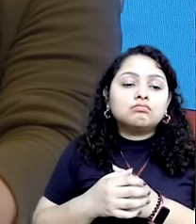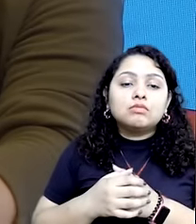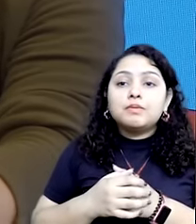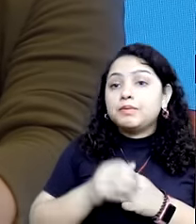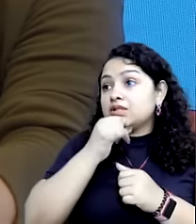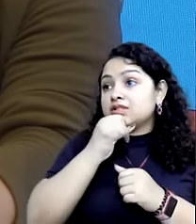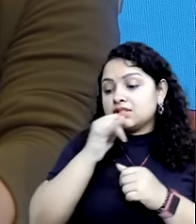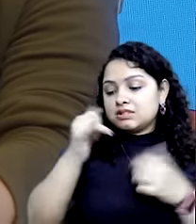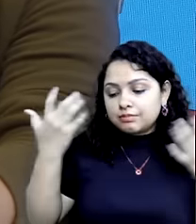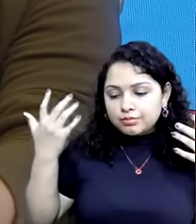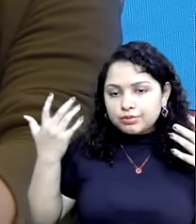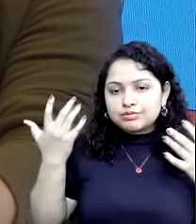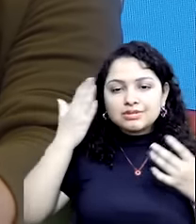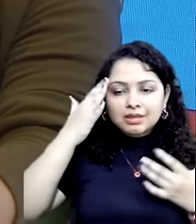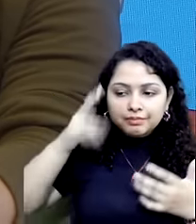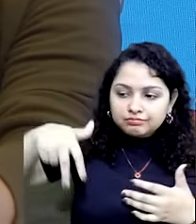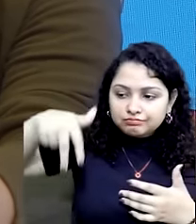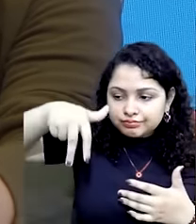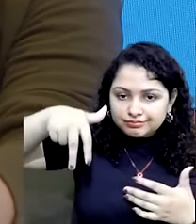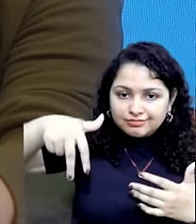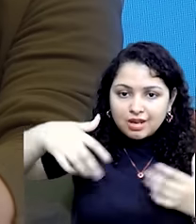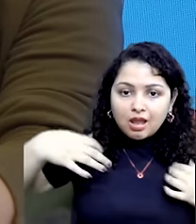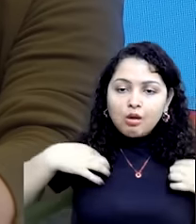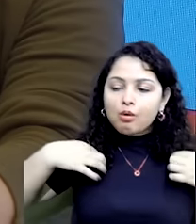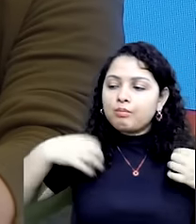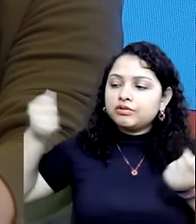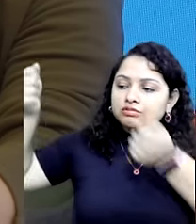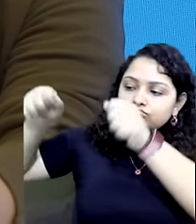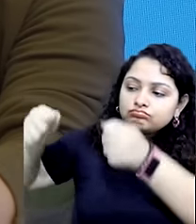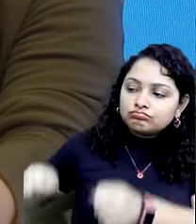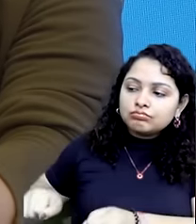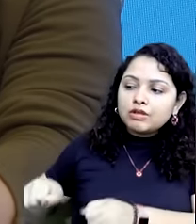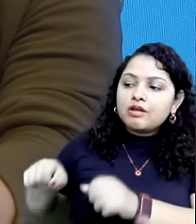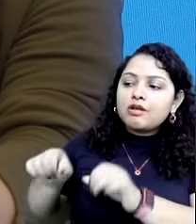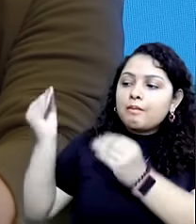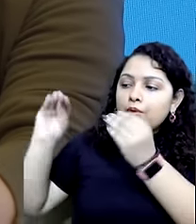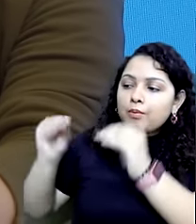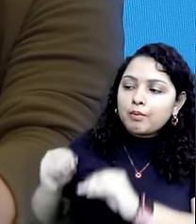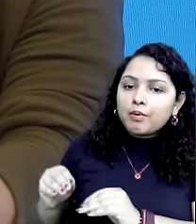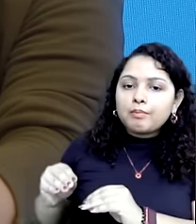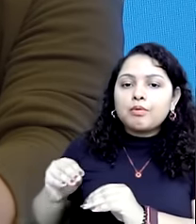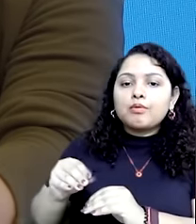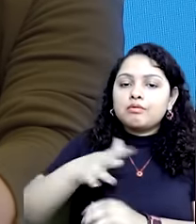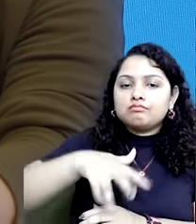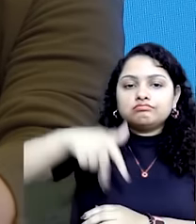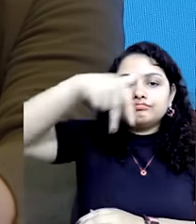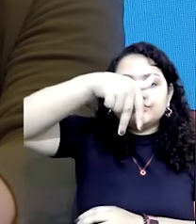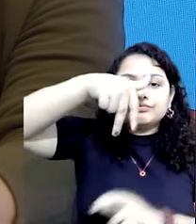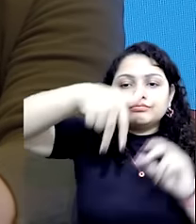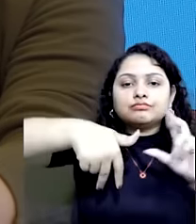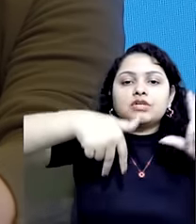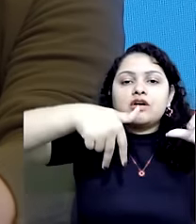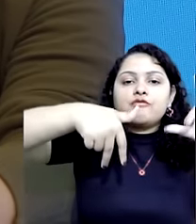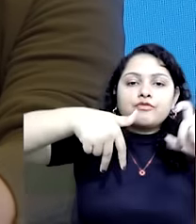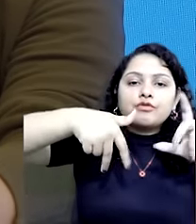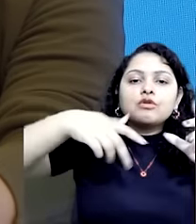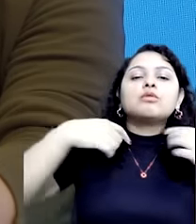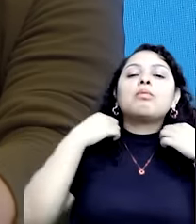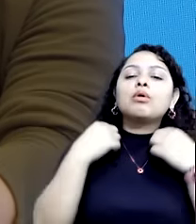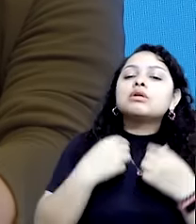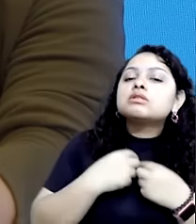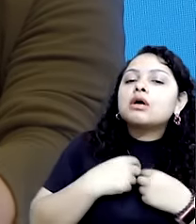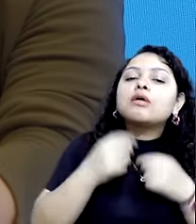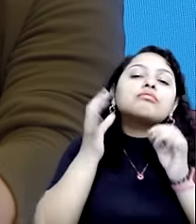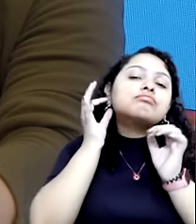Então você colocar no manequim usar acessórios compondo ali né Toda Uma um look uma estrutura Então por mais que você não